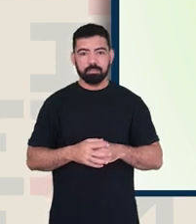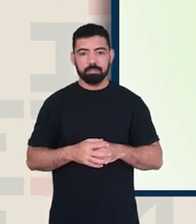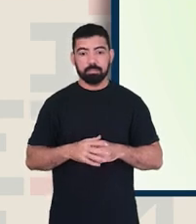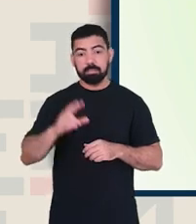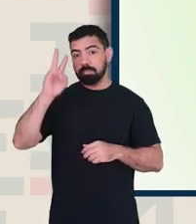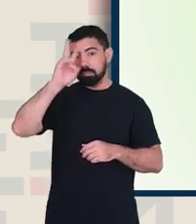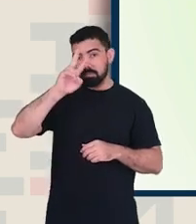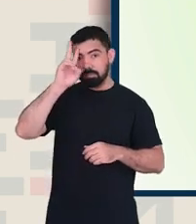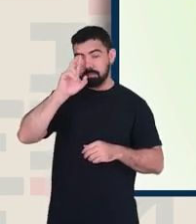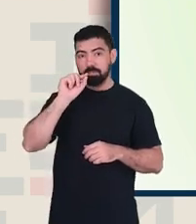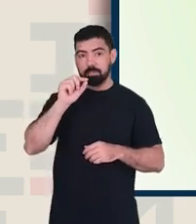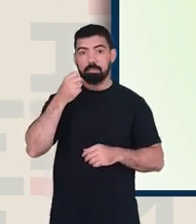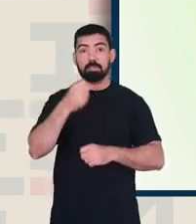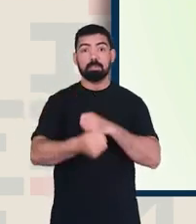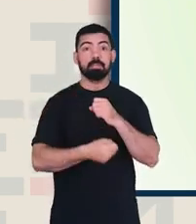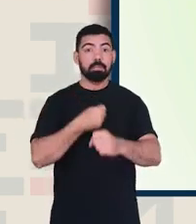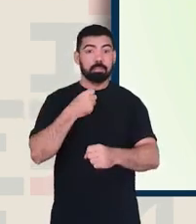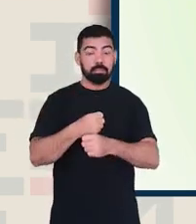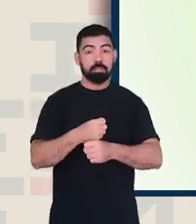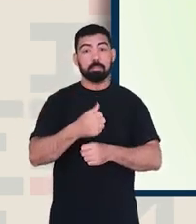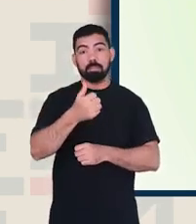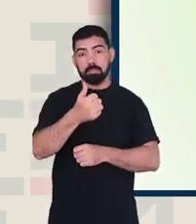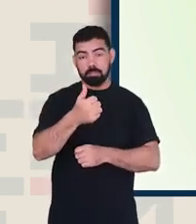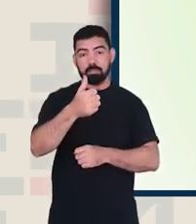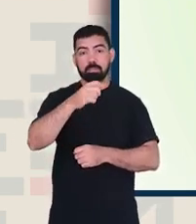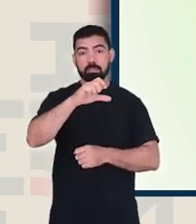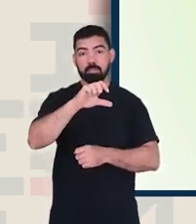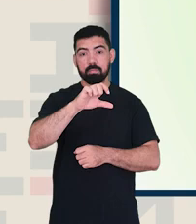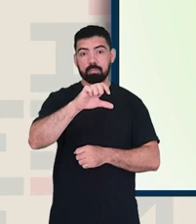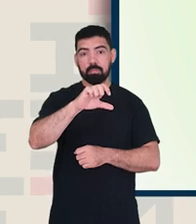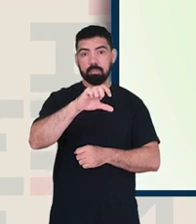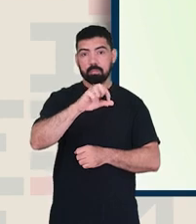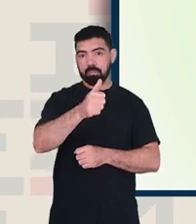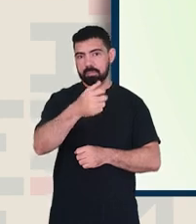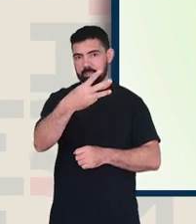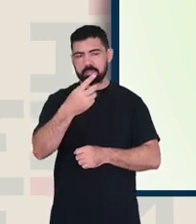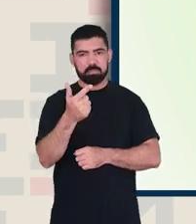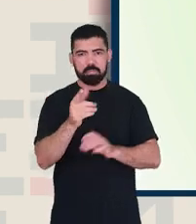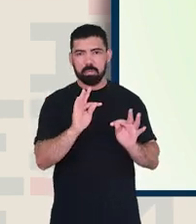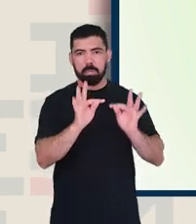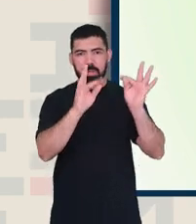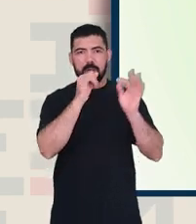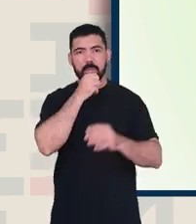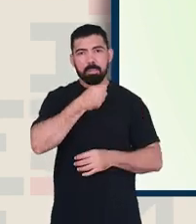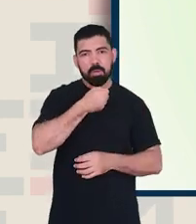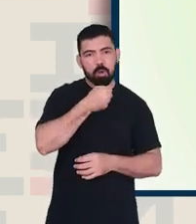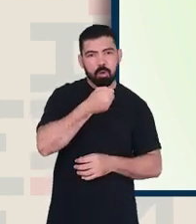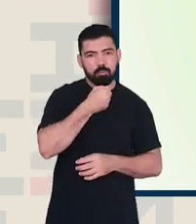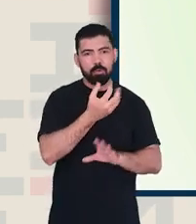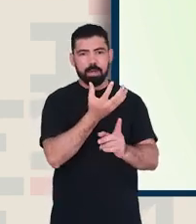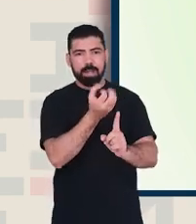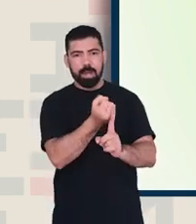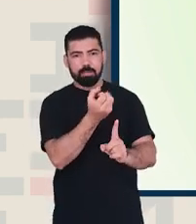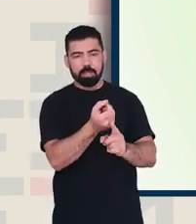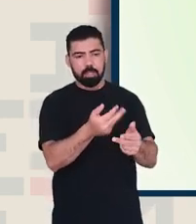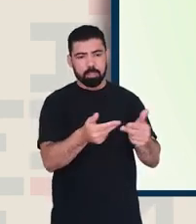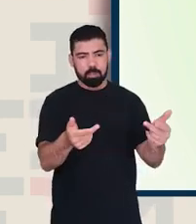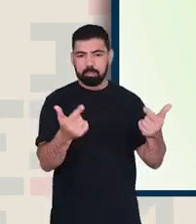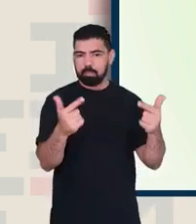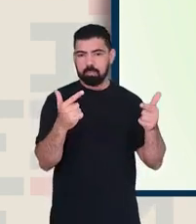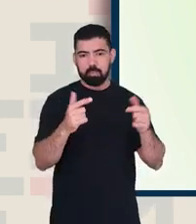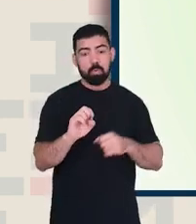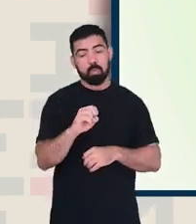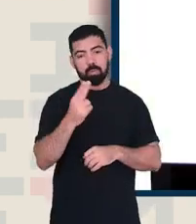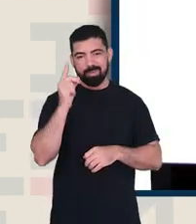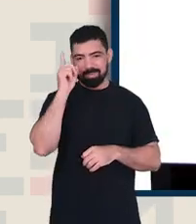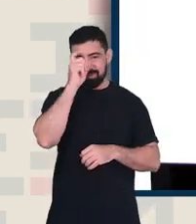Lembremos que em 1913 não havia tecnologia de microfone, gravação e tudo mais. Ou então era